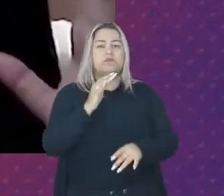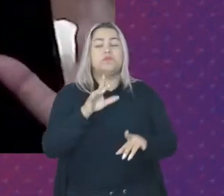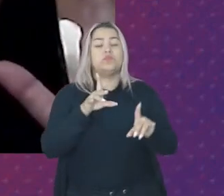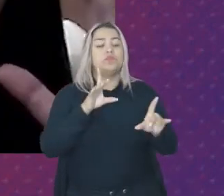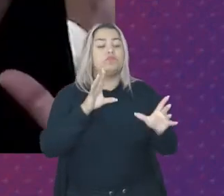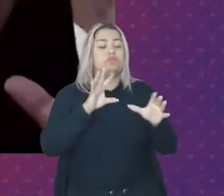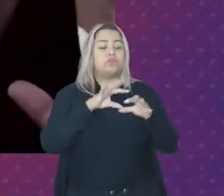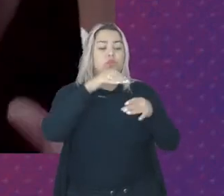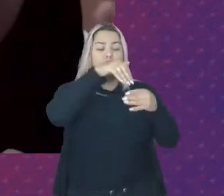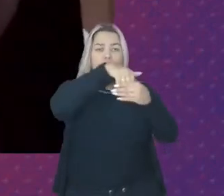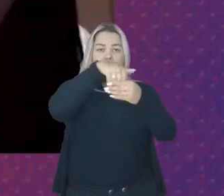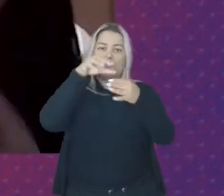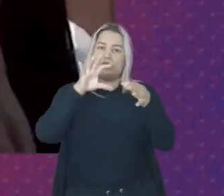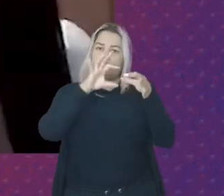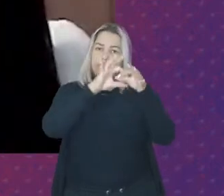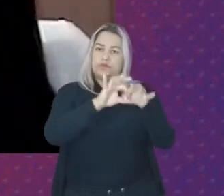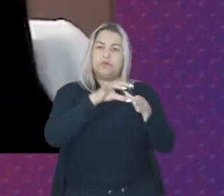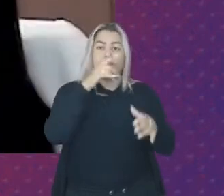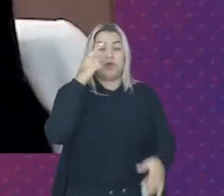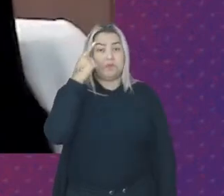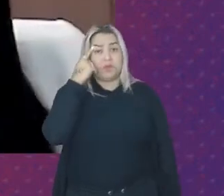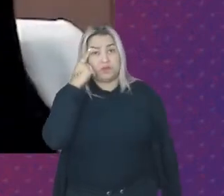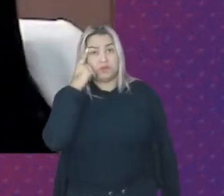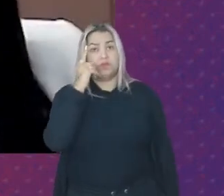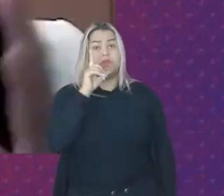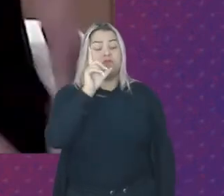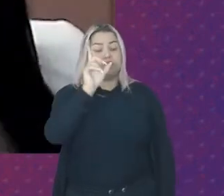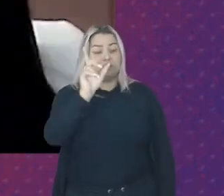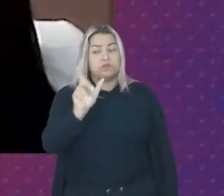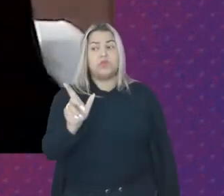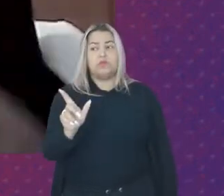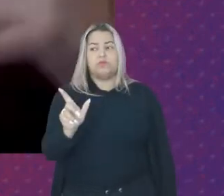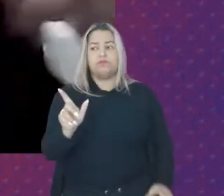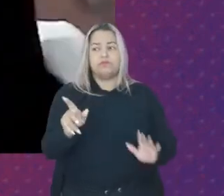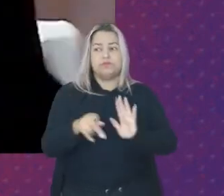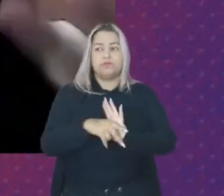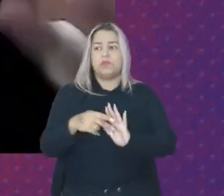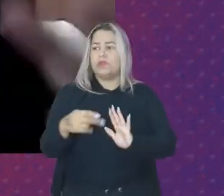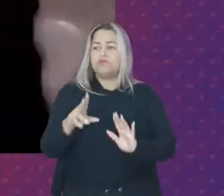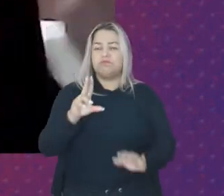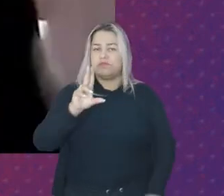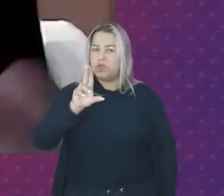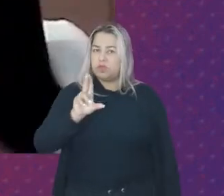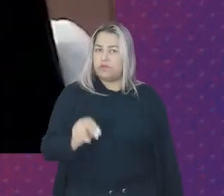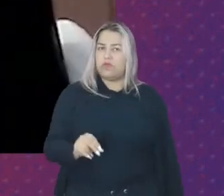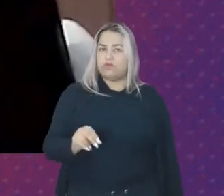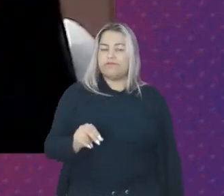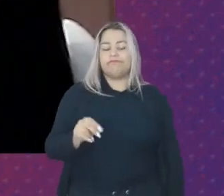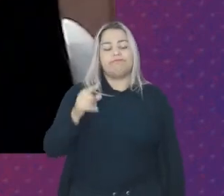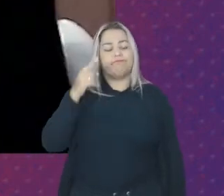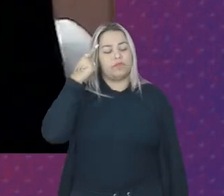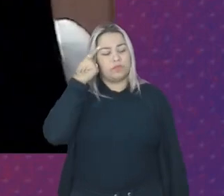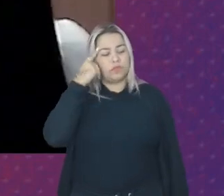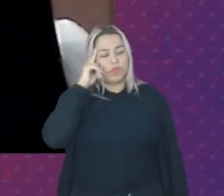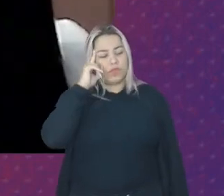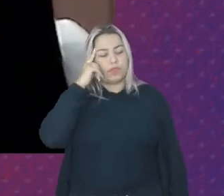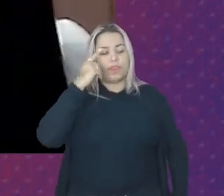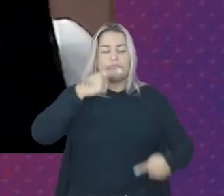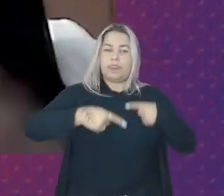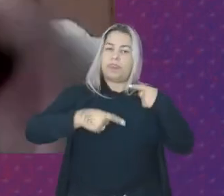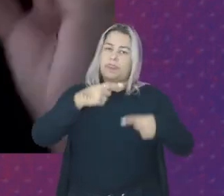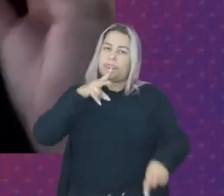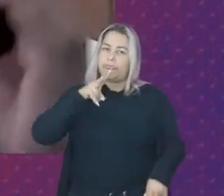se conectar com o que você pensa e com quem você é. Veja bem, não só o que você pensa politicamente